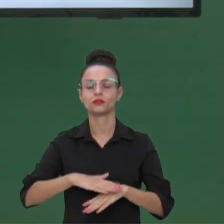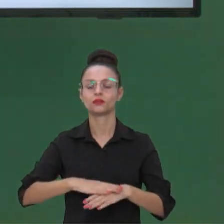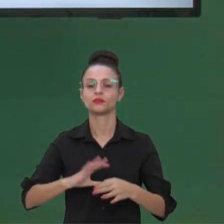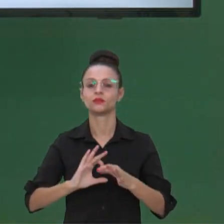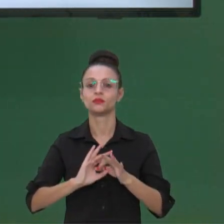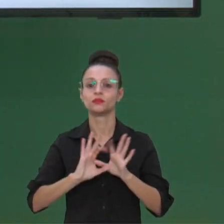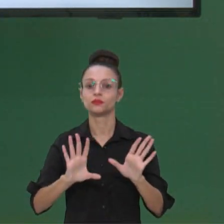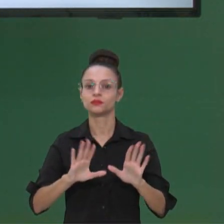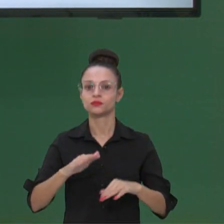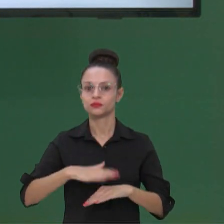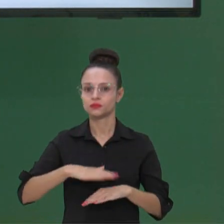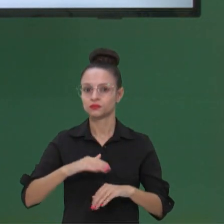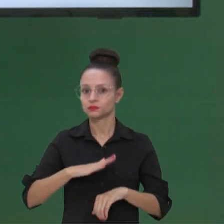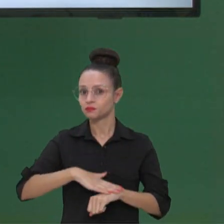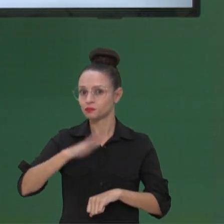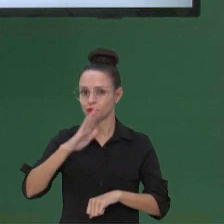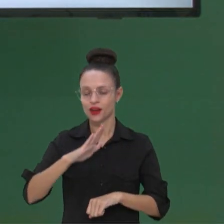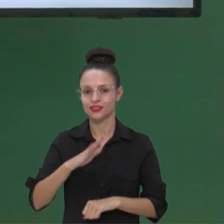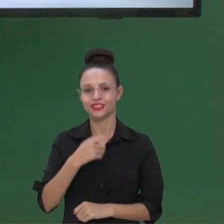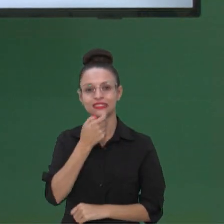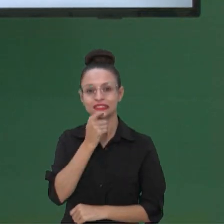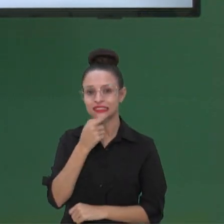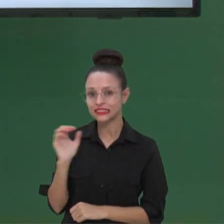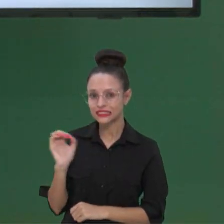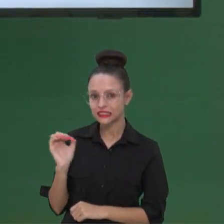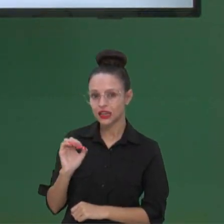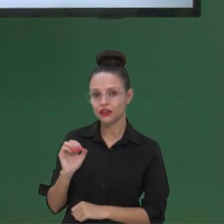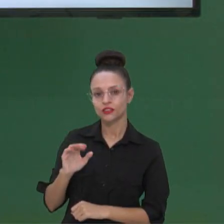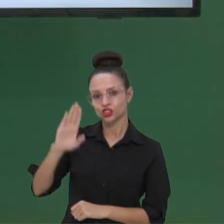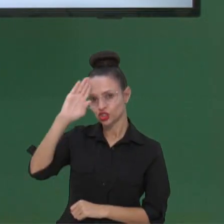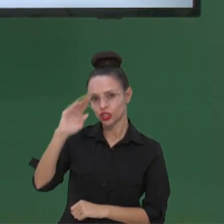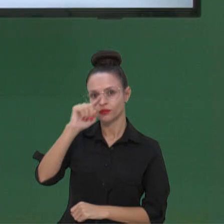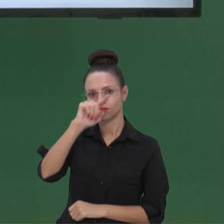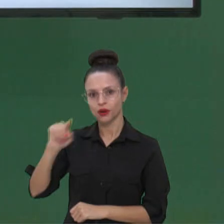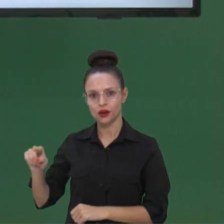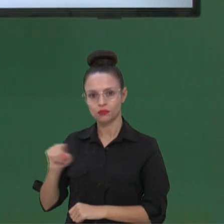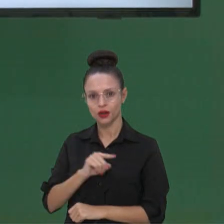lembra? Tá aqui, ó, não está passando pela Inglaterra, é um comércio direto.